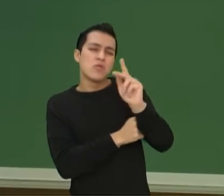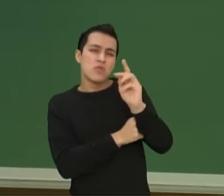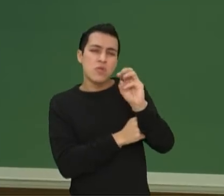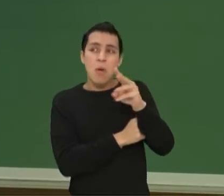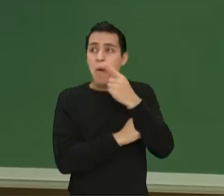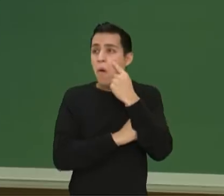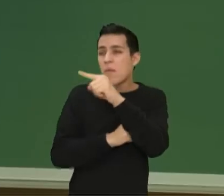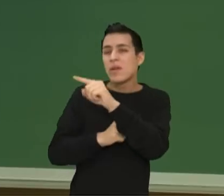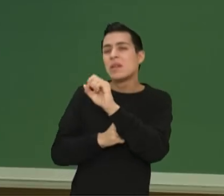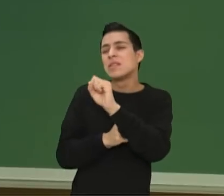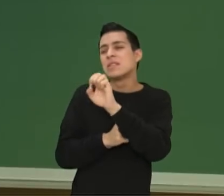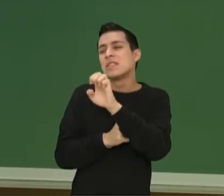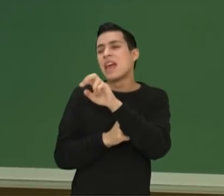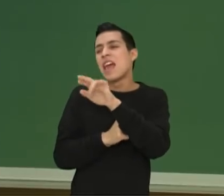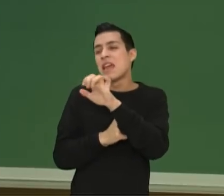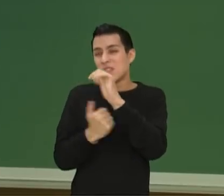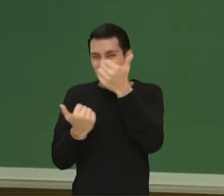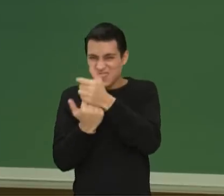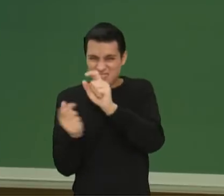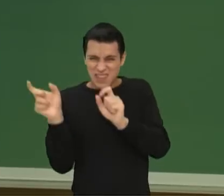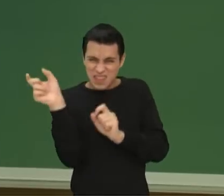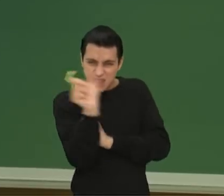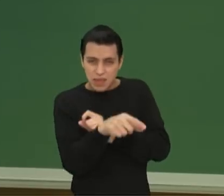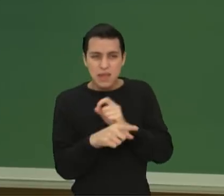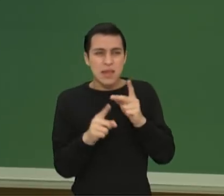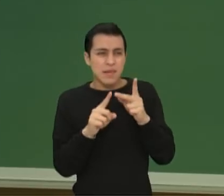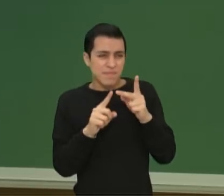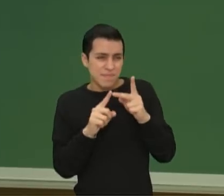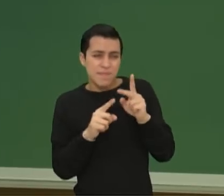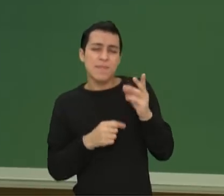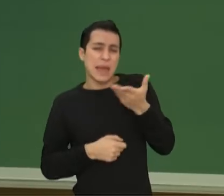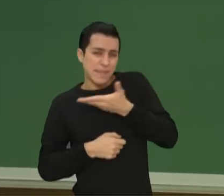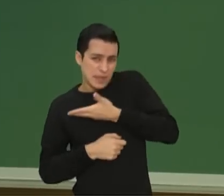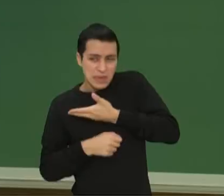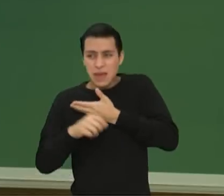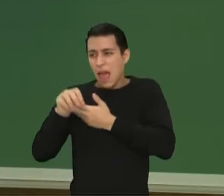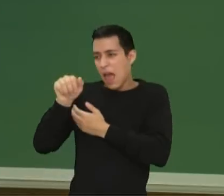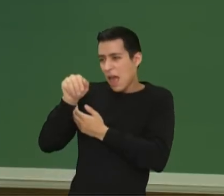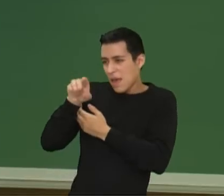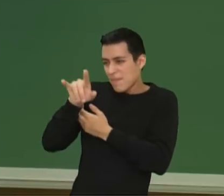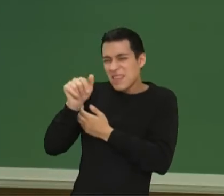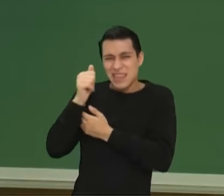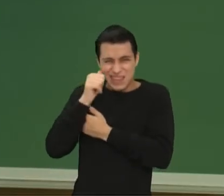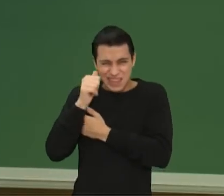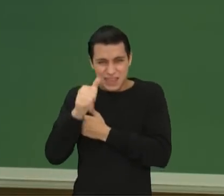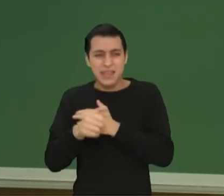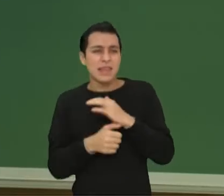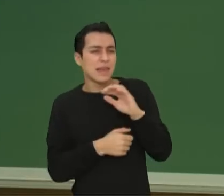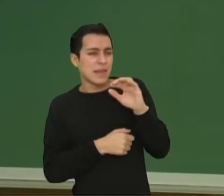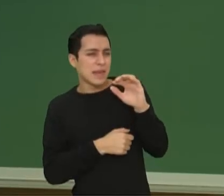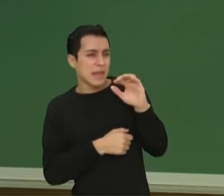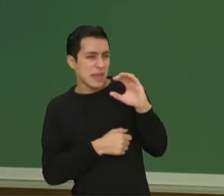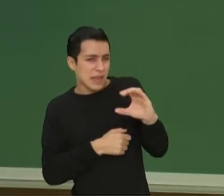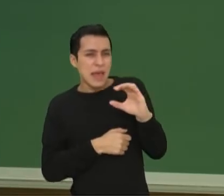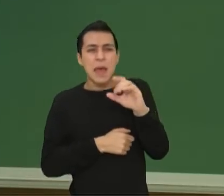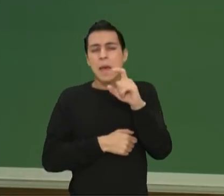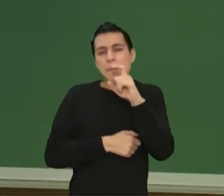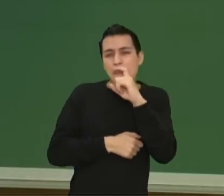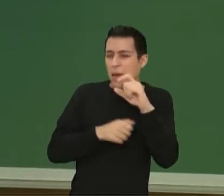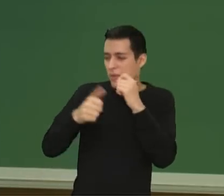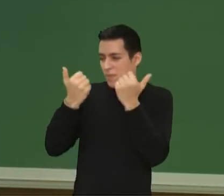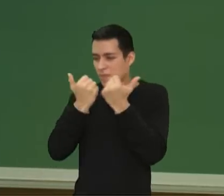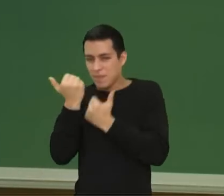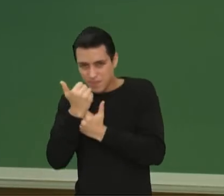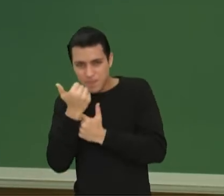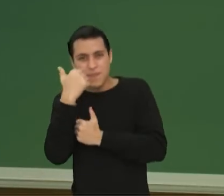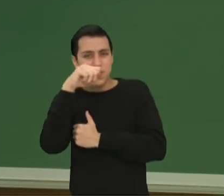substantivo série. Na letra B, a palavra amigo por amiga. Na letra C, pai por mãe. Na